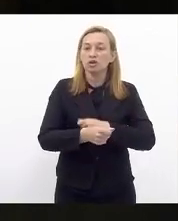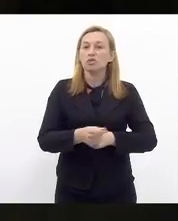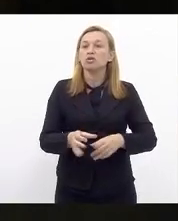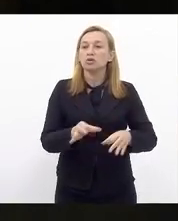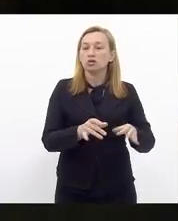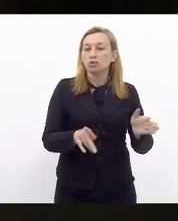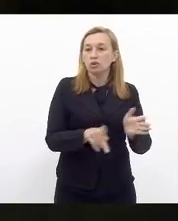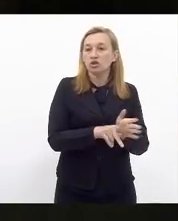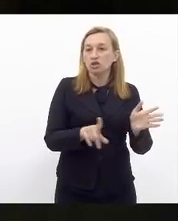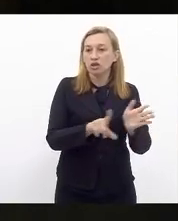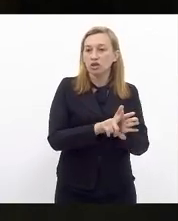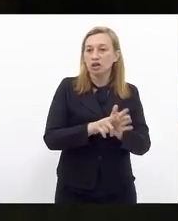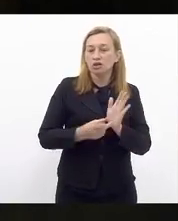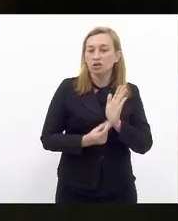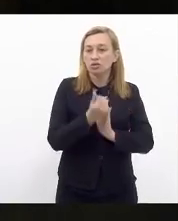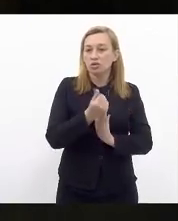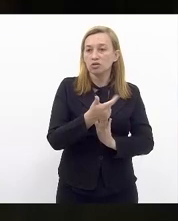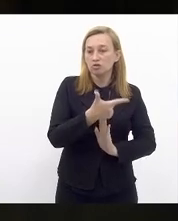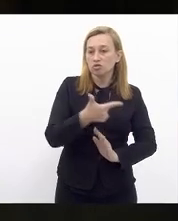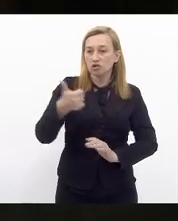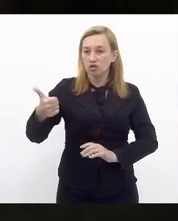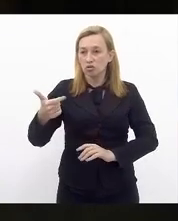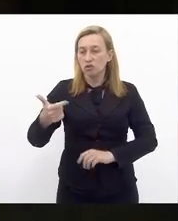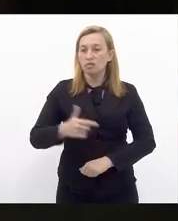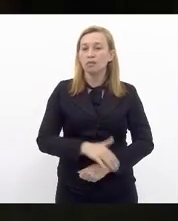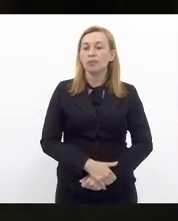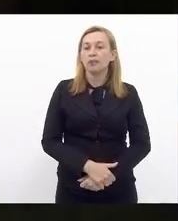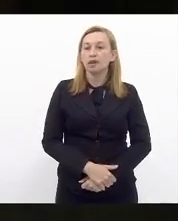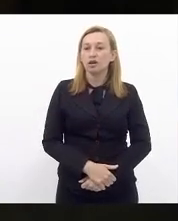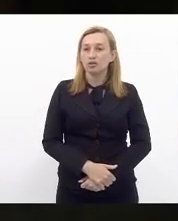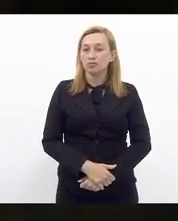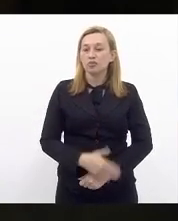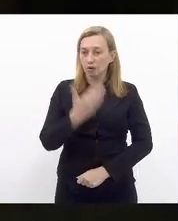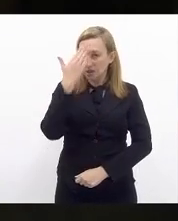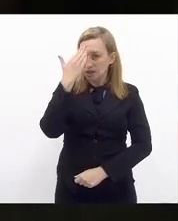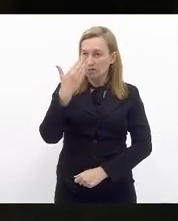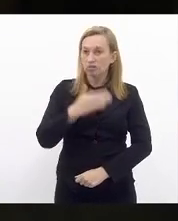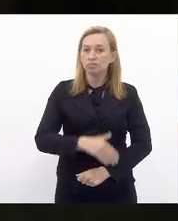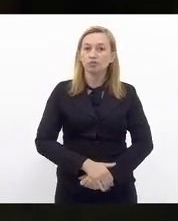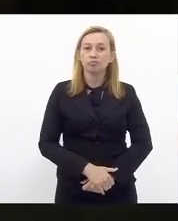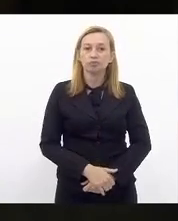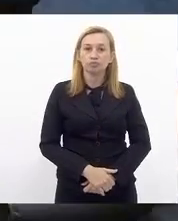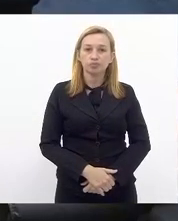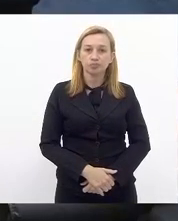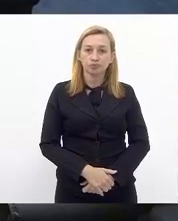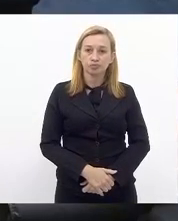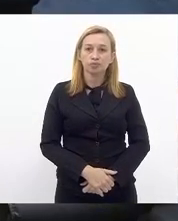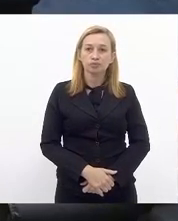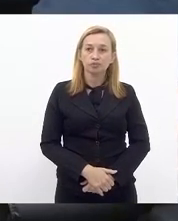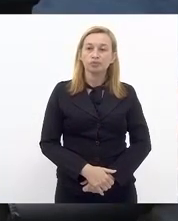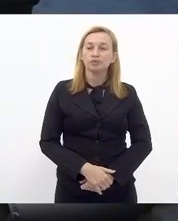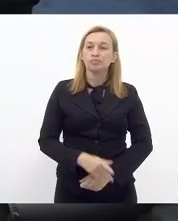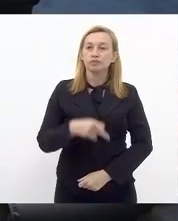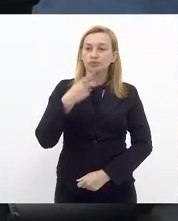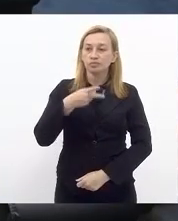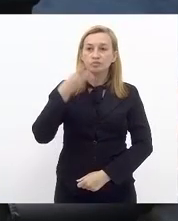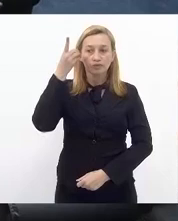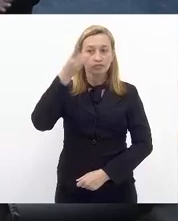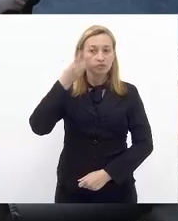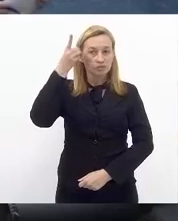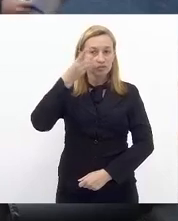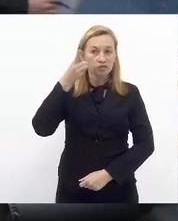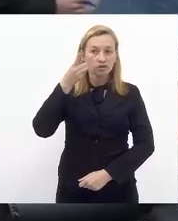no projeto de lei orçamentária de 2020 E aí é muito obrigado essa palavra o deputado